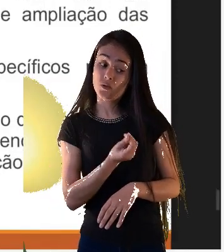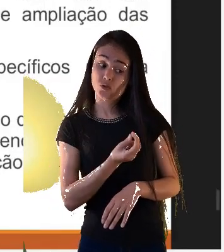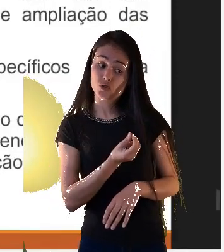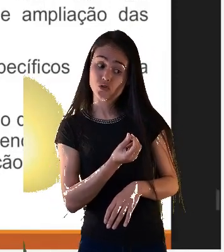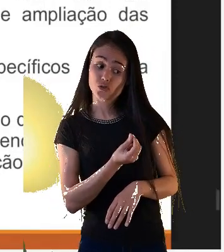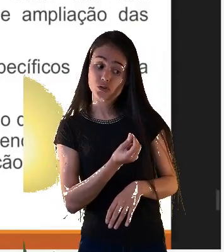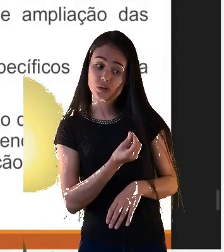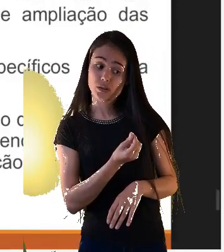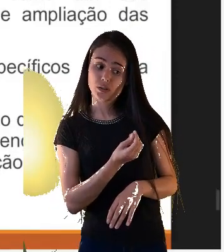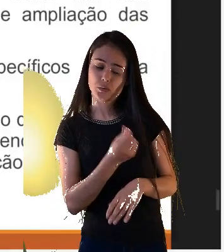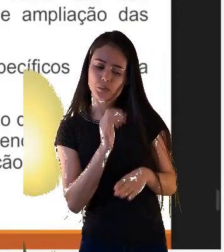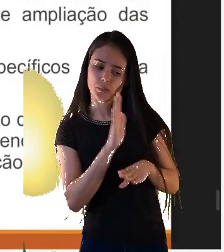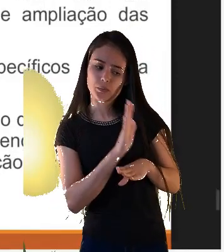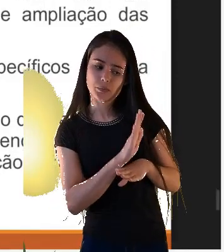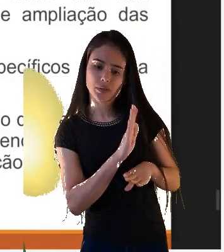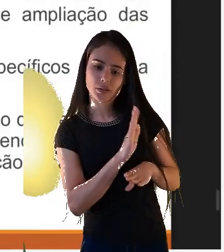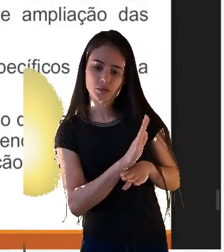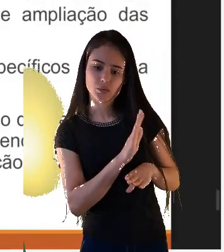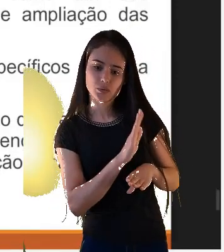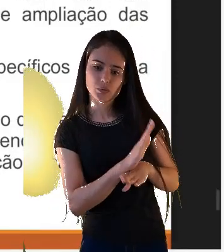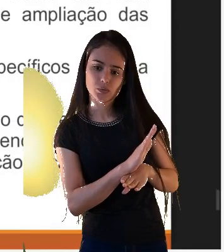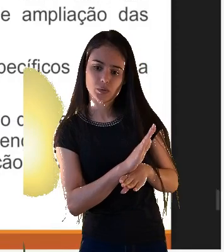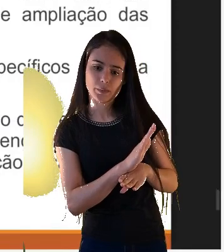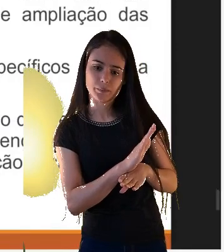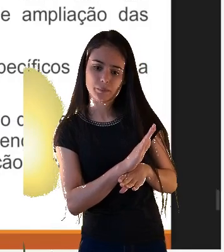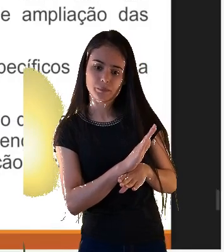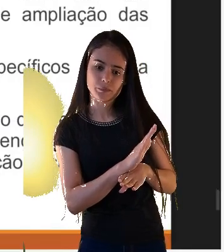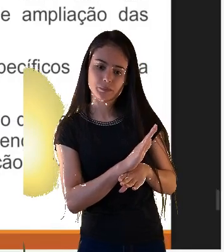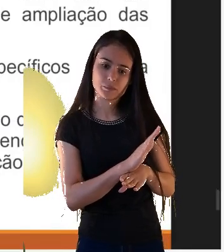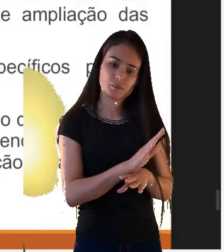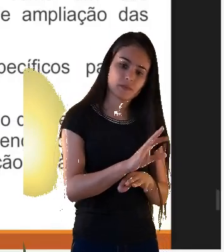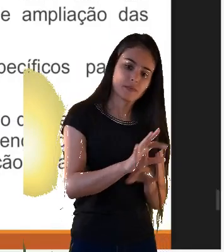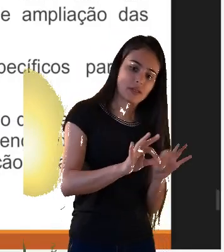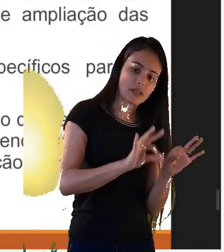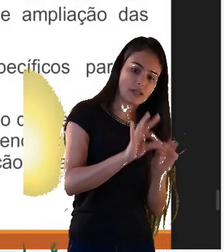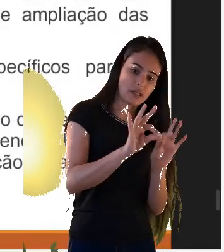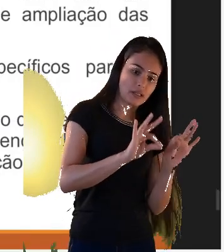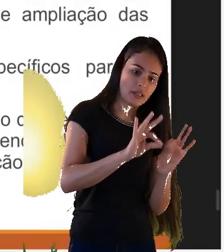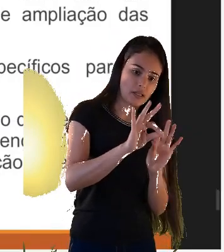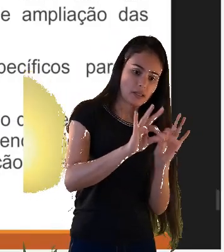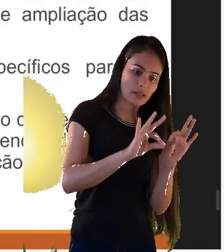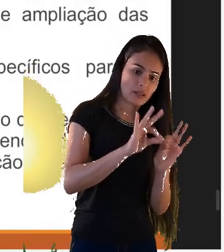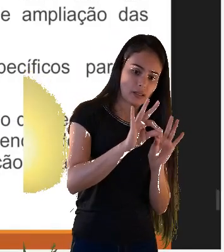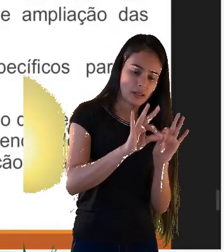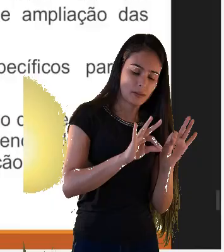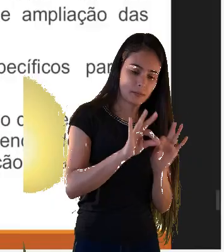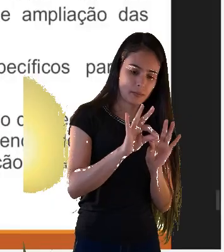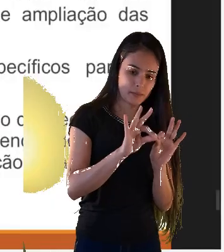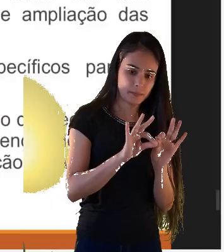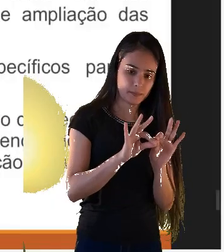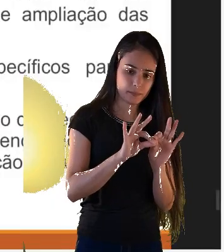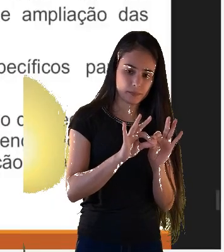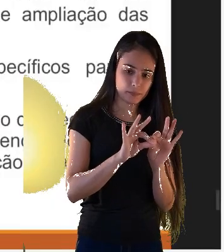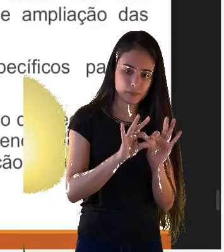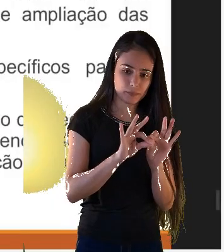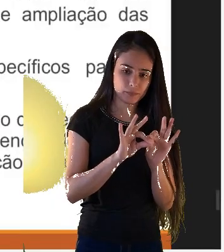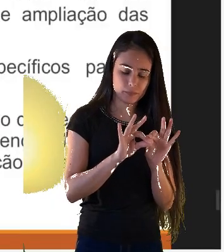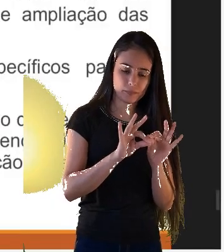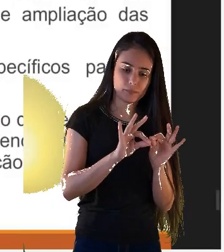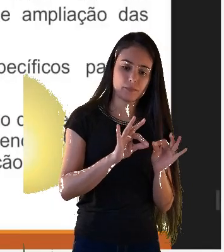de não discriminação, combate e prevenção do racismo e intolerâncias correlatas, incluindo